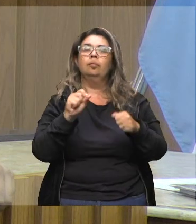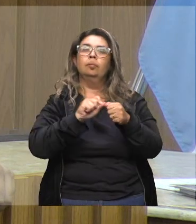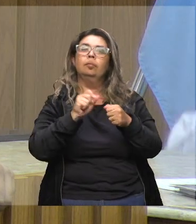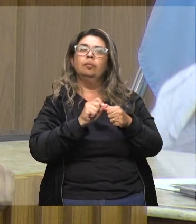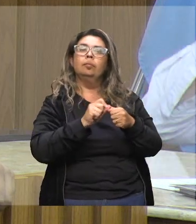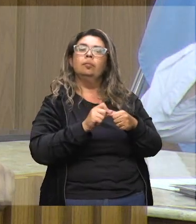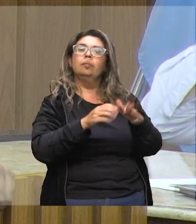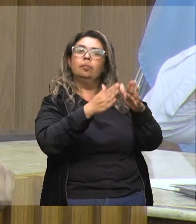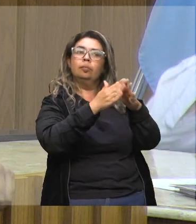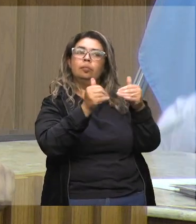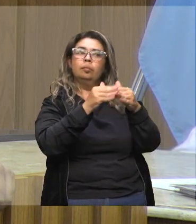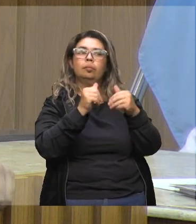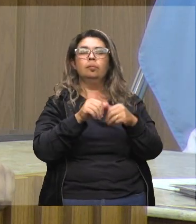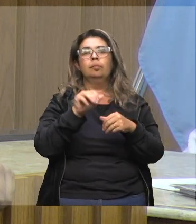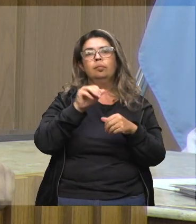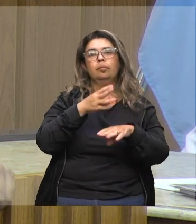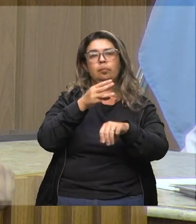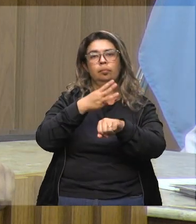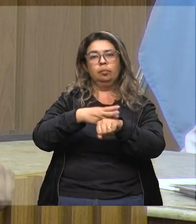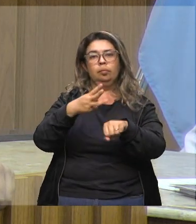Papa Nicolau pelo WhatsApp